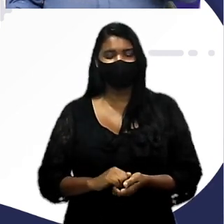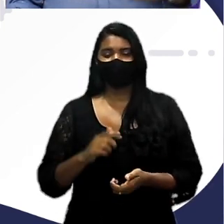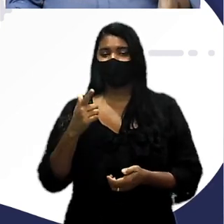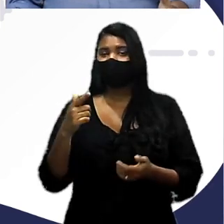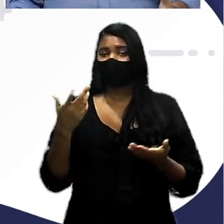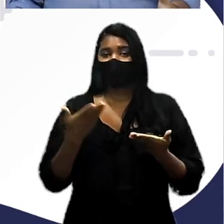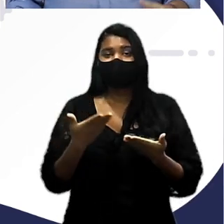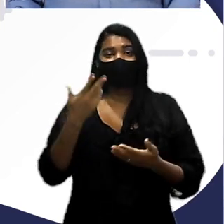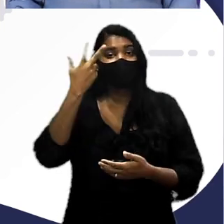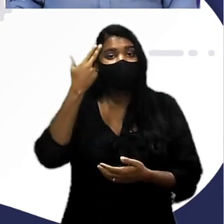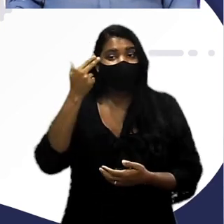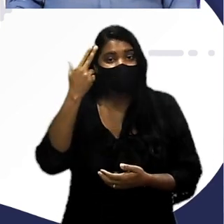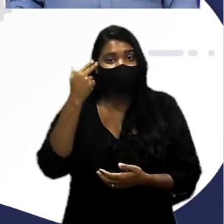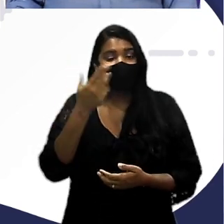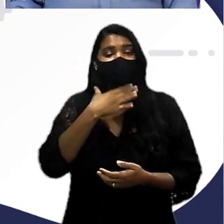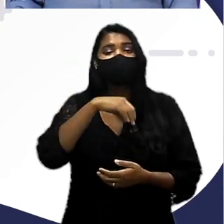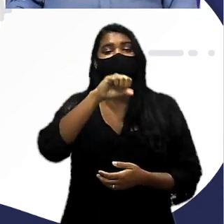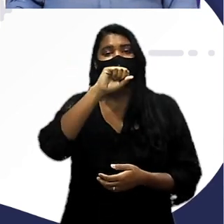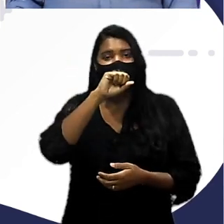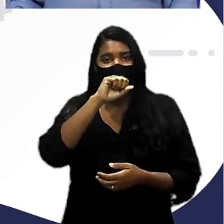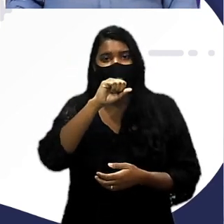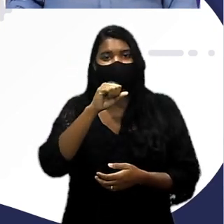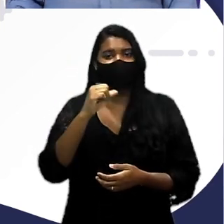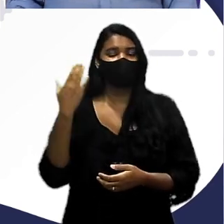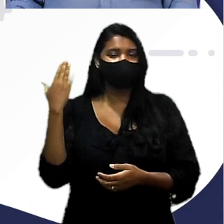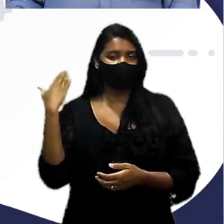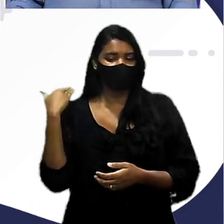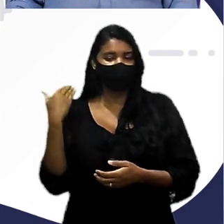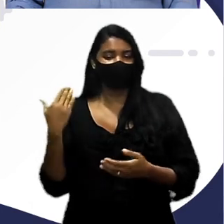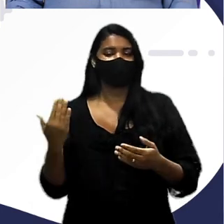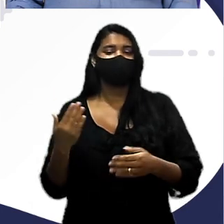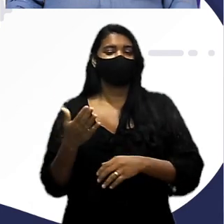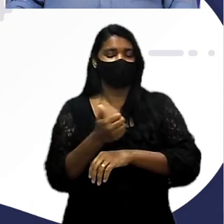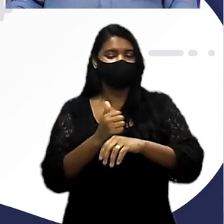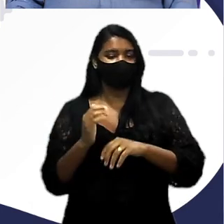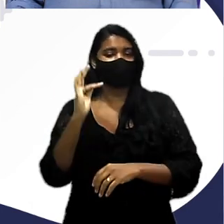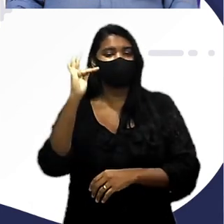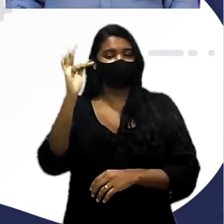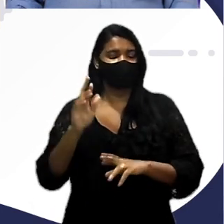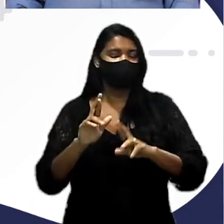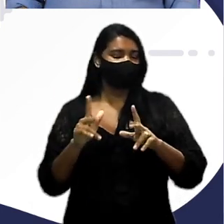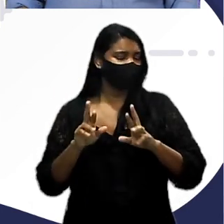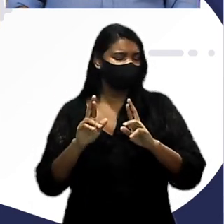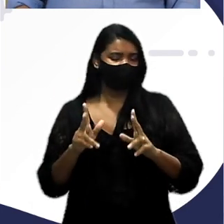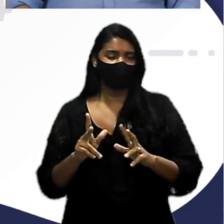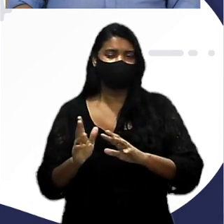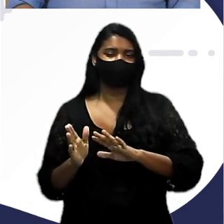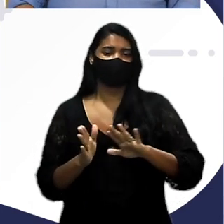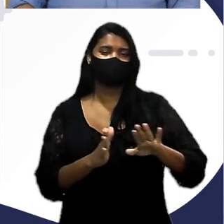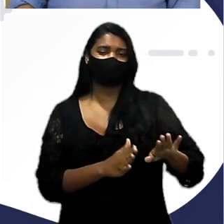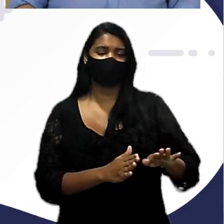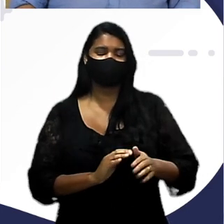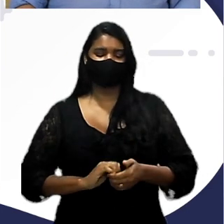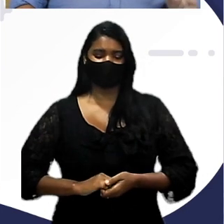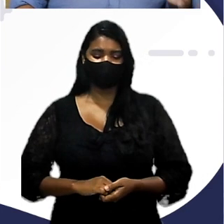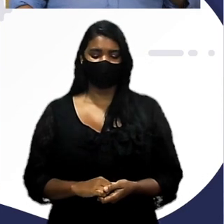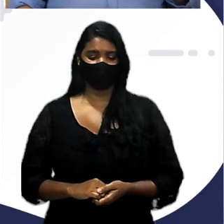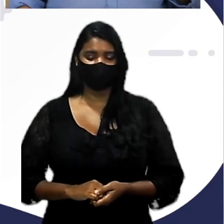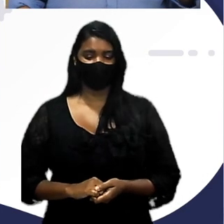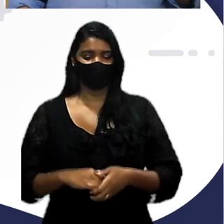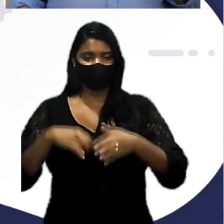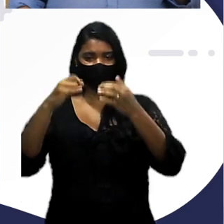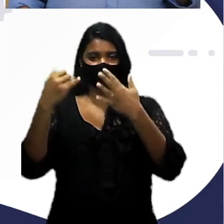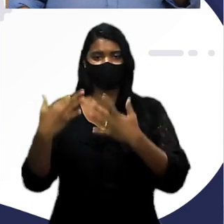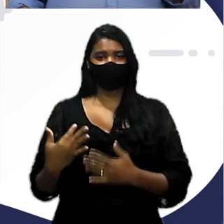as mesmas que os nossos pais, né, tiveram há um tempo atrás. Então, ó, como eu